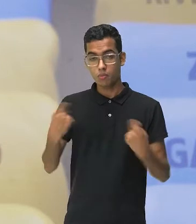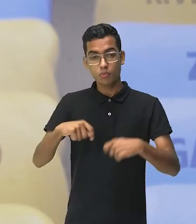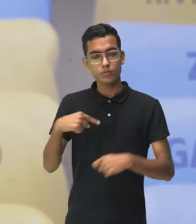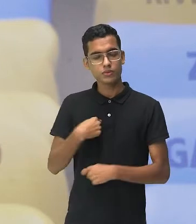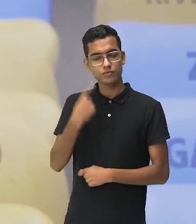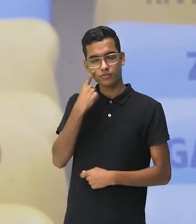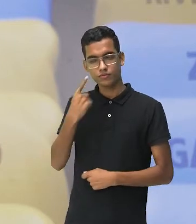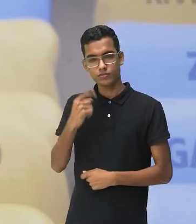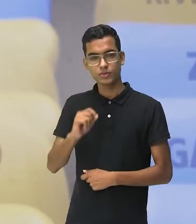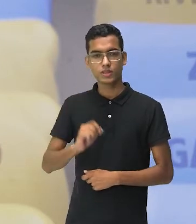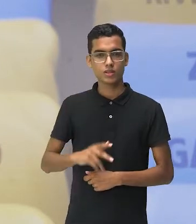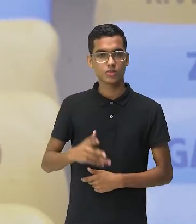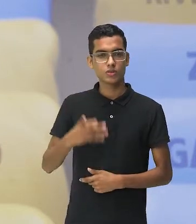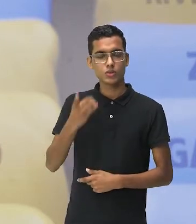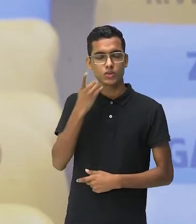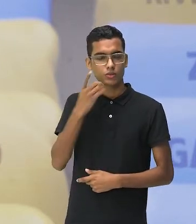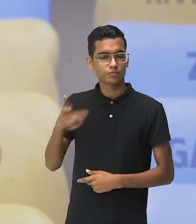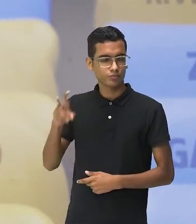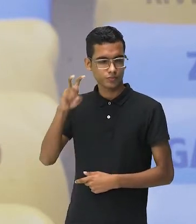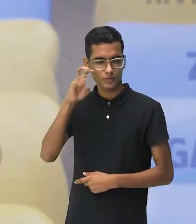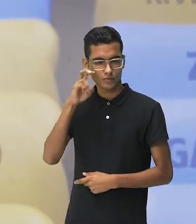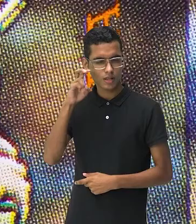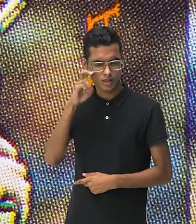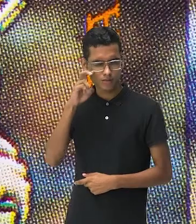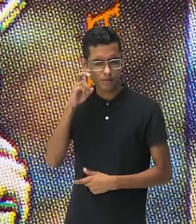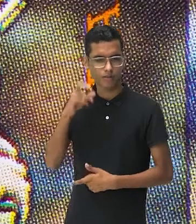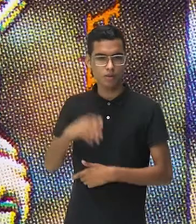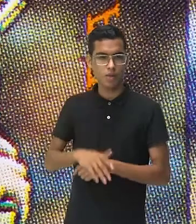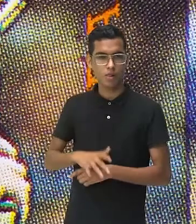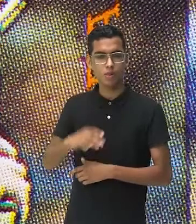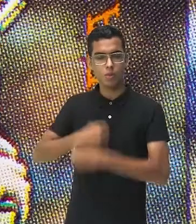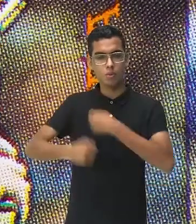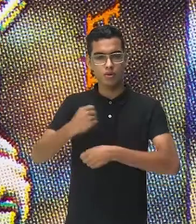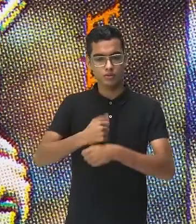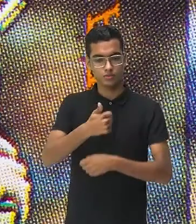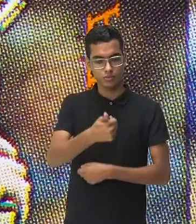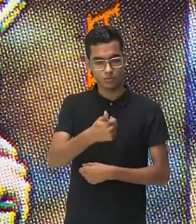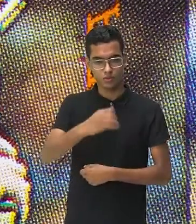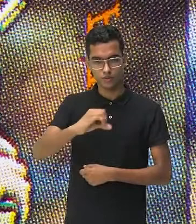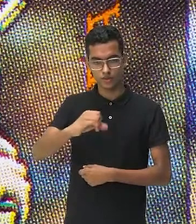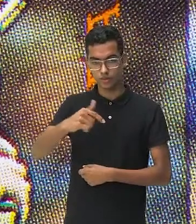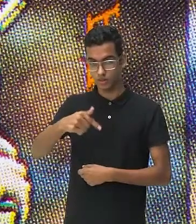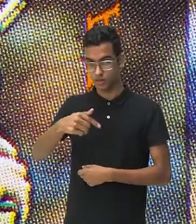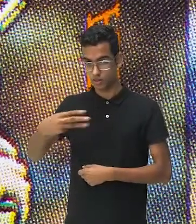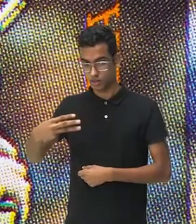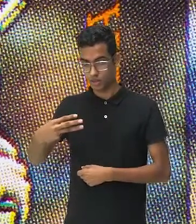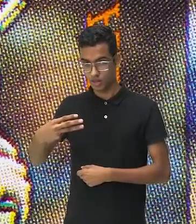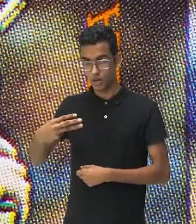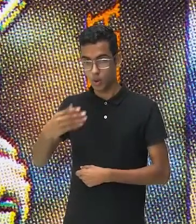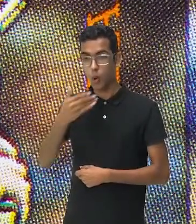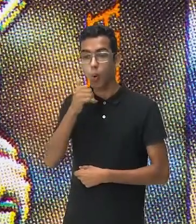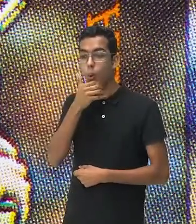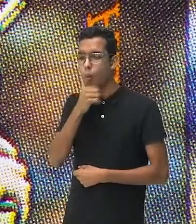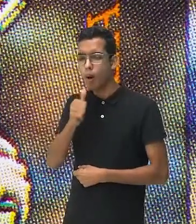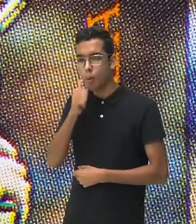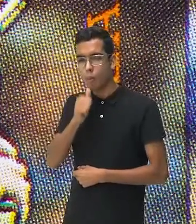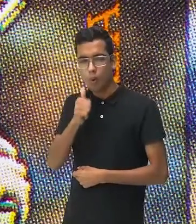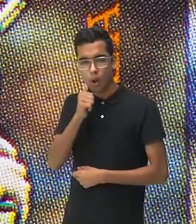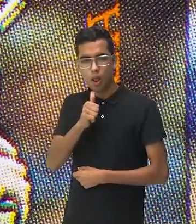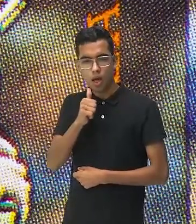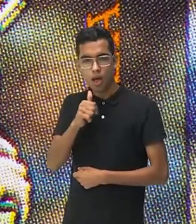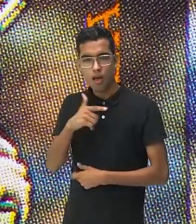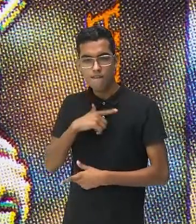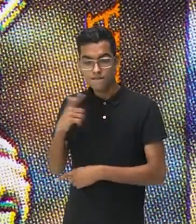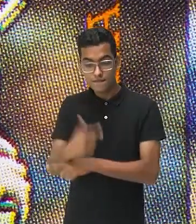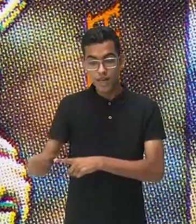numa quinta-feira de 1973, Billie Jean King derrotou Bobby Riggs por 3-0